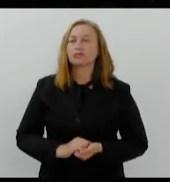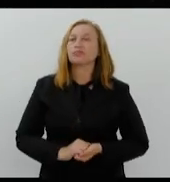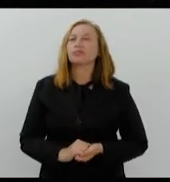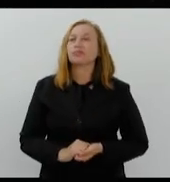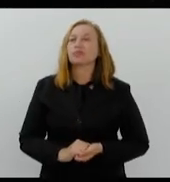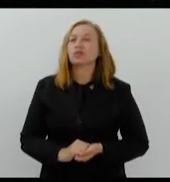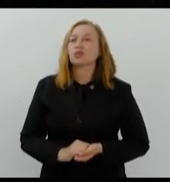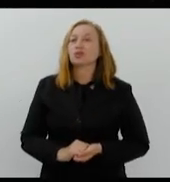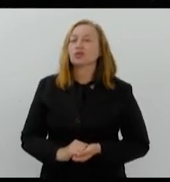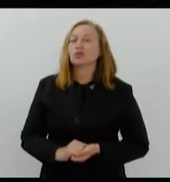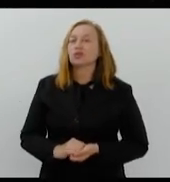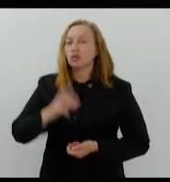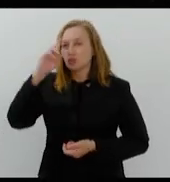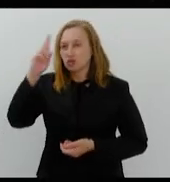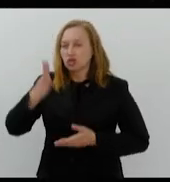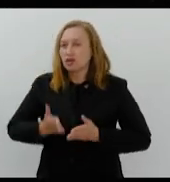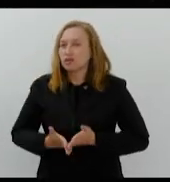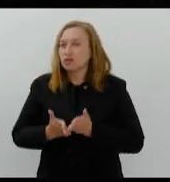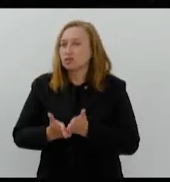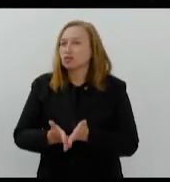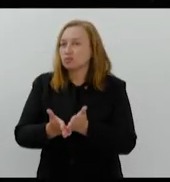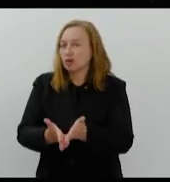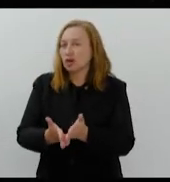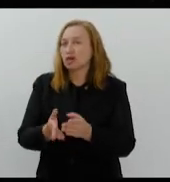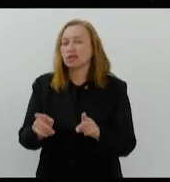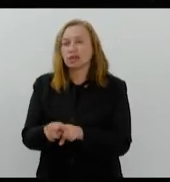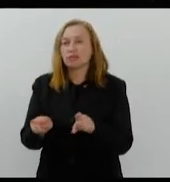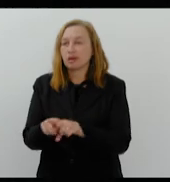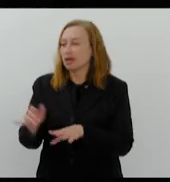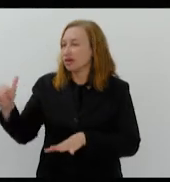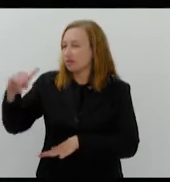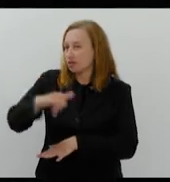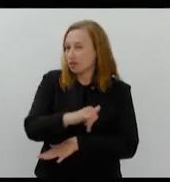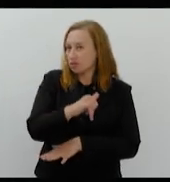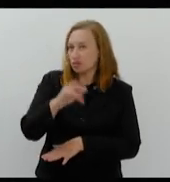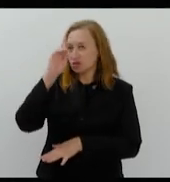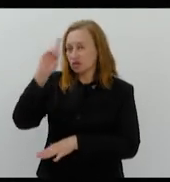dessas embarcações e aviões morarem.